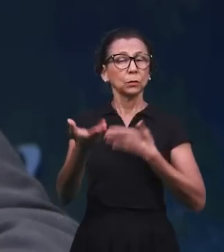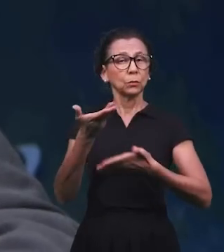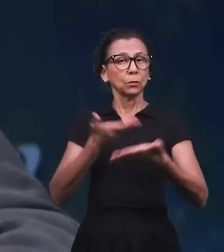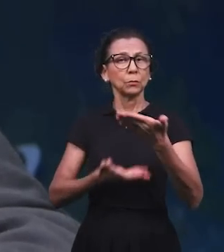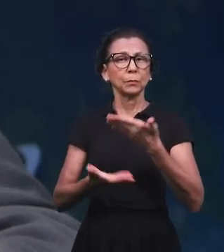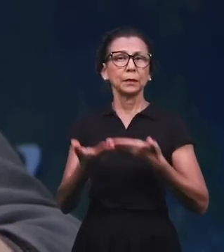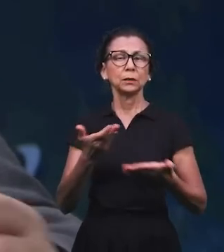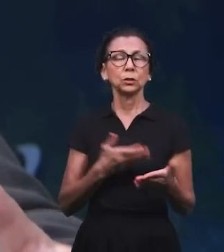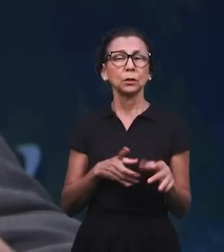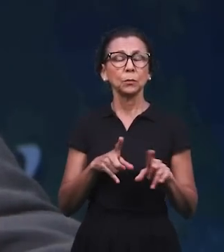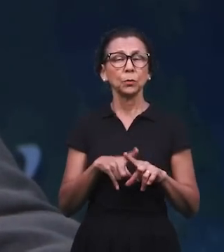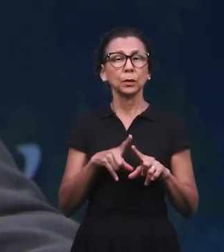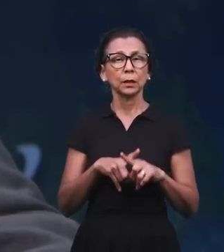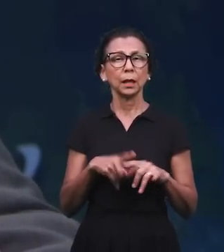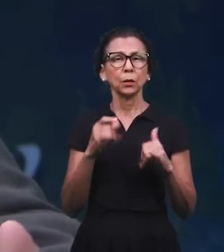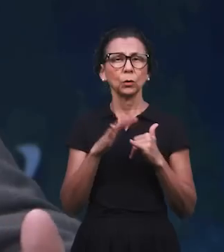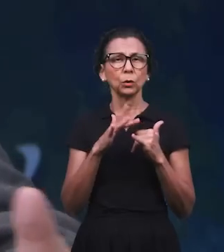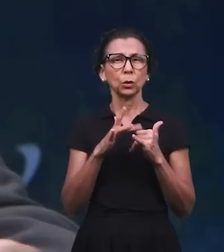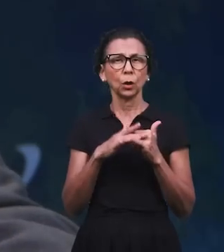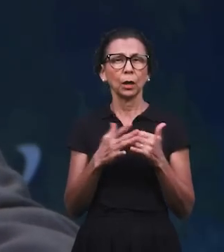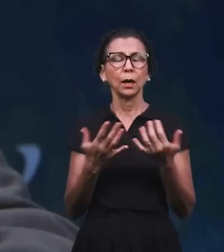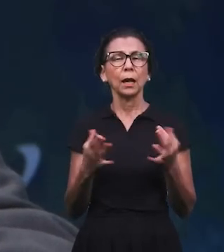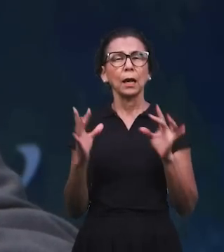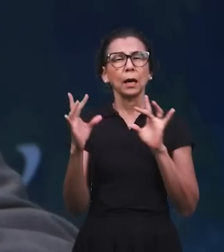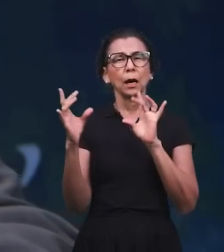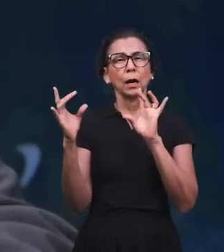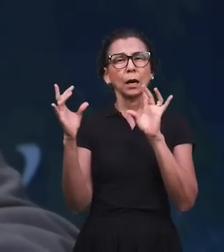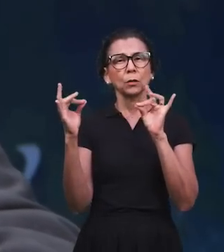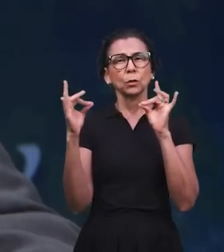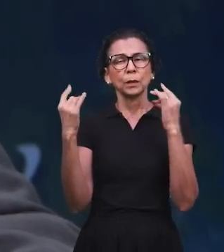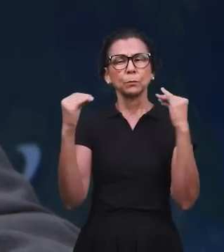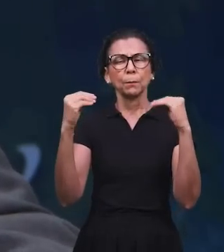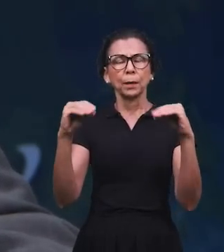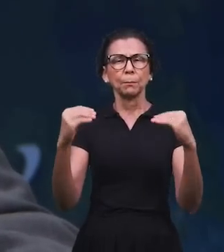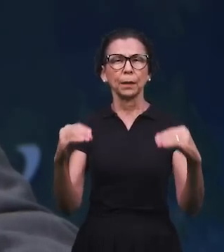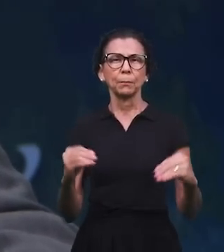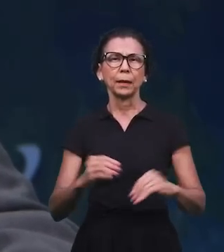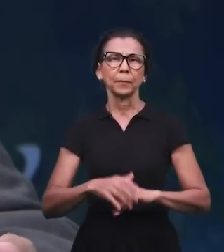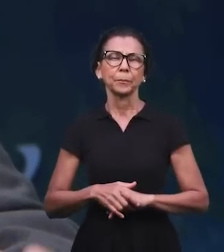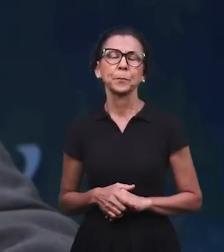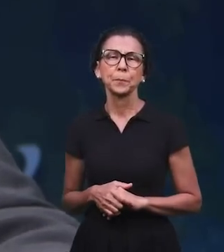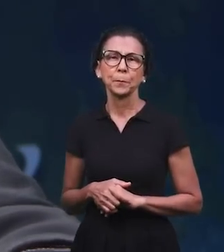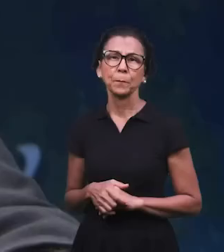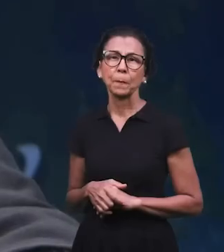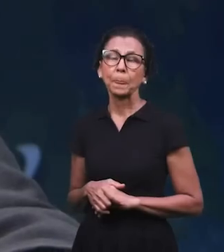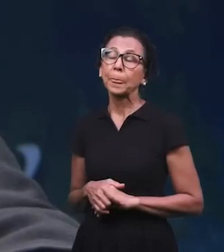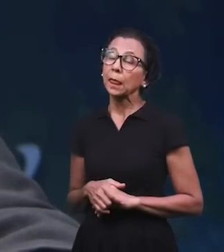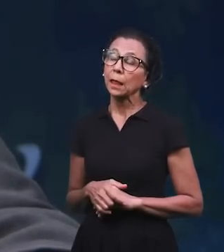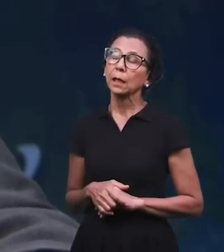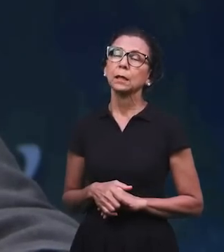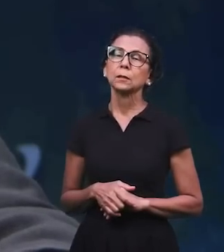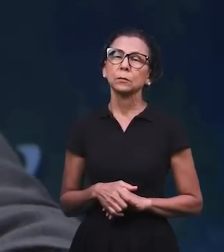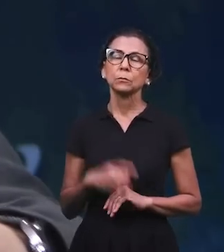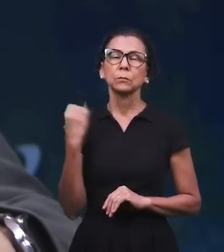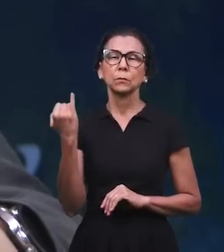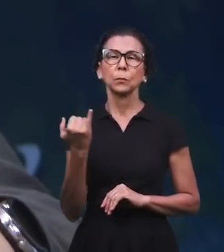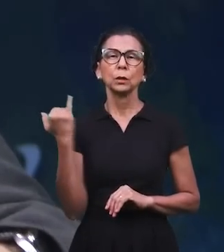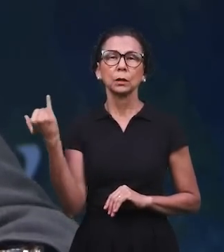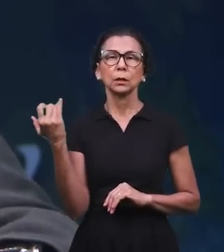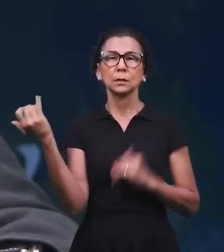impulsionar isso e mandar para outras pessoas, mas que também o irmão tenha acesso a toda essa informação produzida pelo Grupo Ciência e Fé